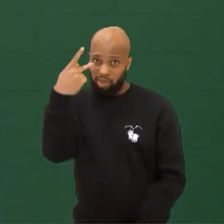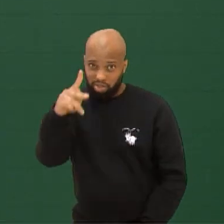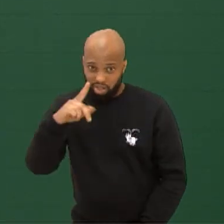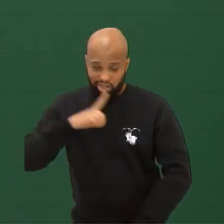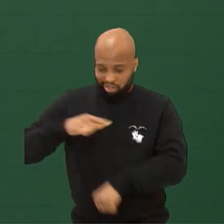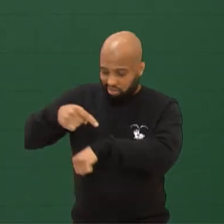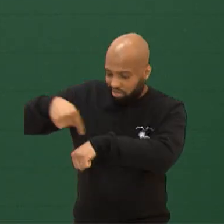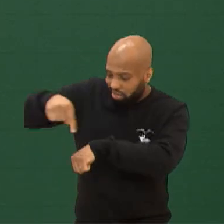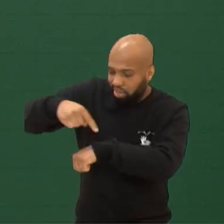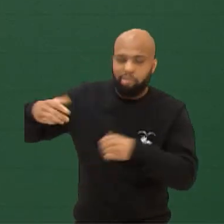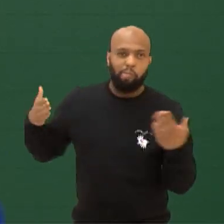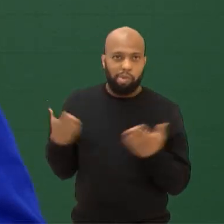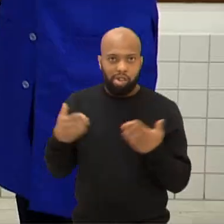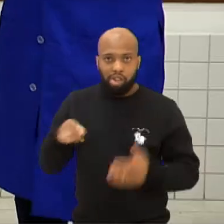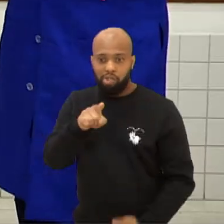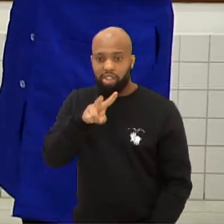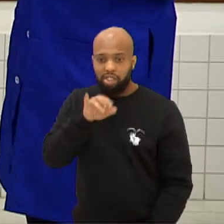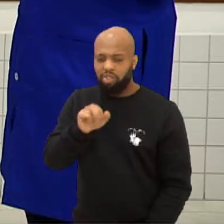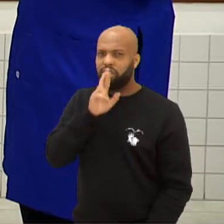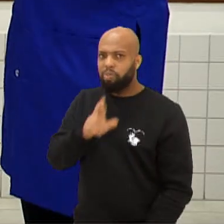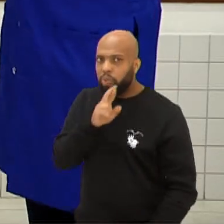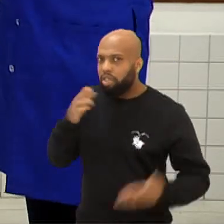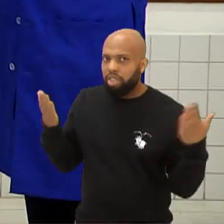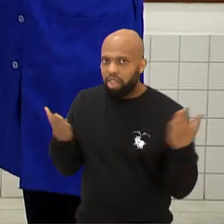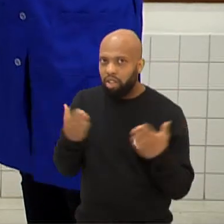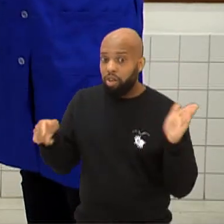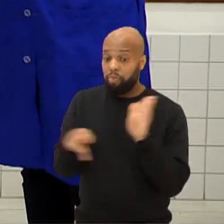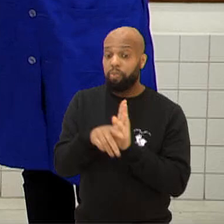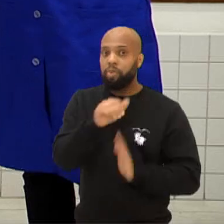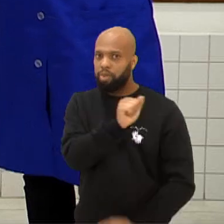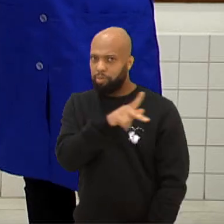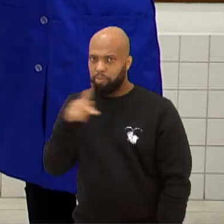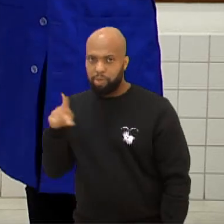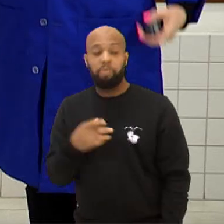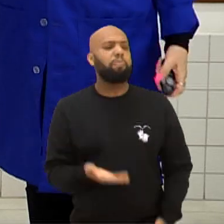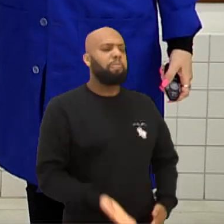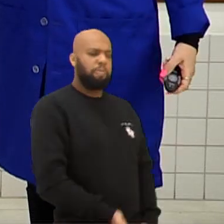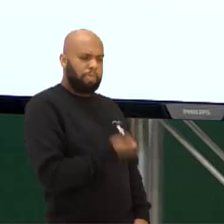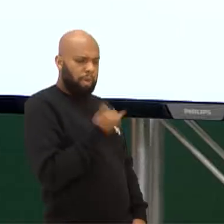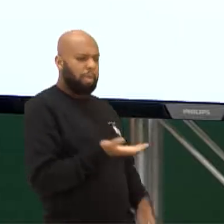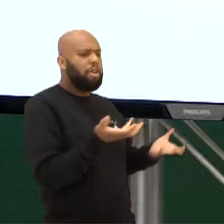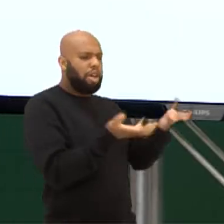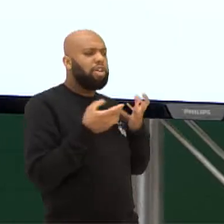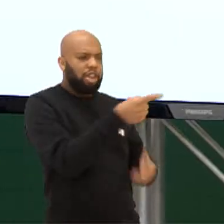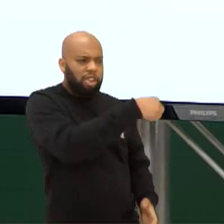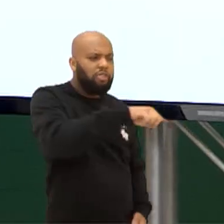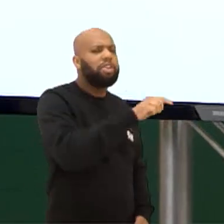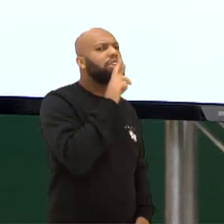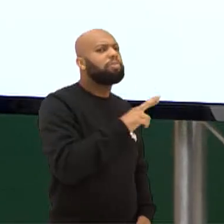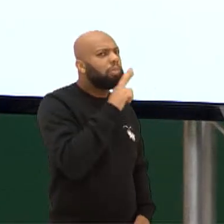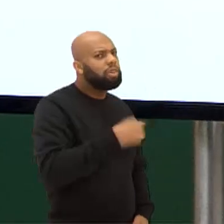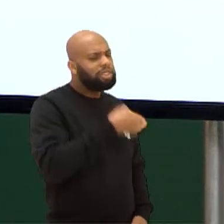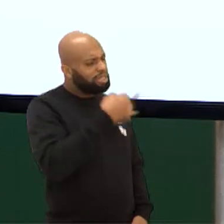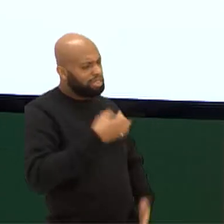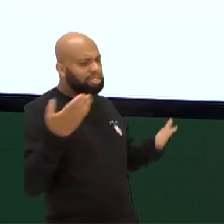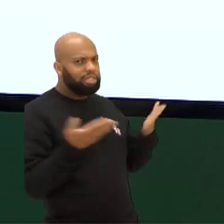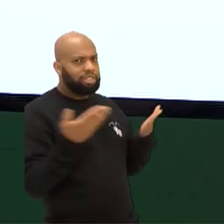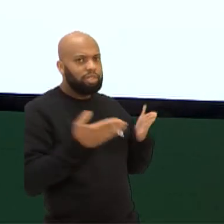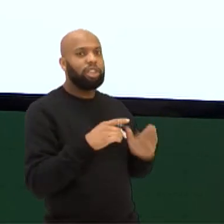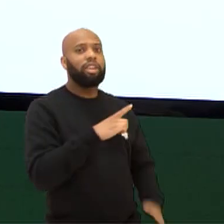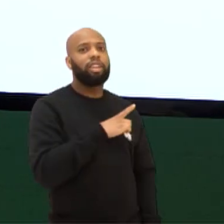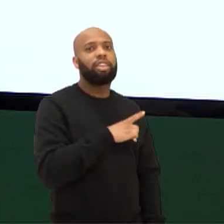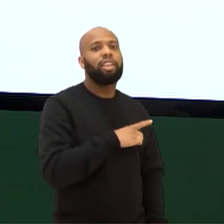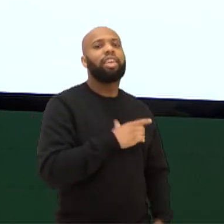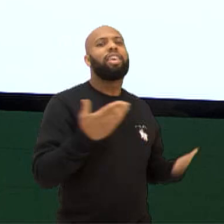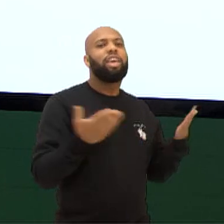efetivamente acertaram. Reloginho rolando. Vamos aumentar essa porcentagem de quem está acertando as questões aqui, hein, pessoal? Gabriela, da cidade